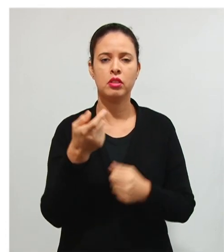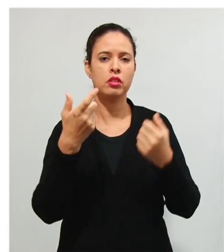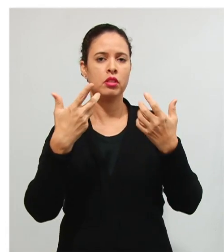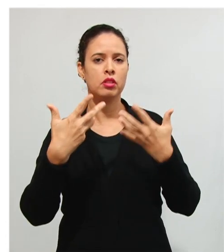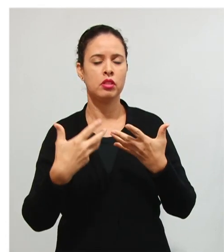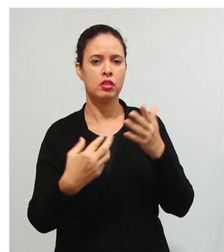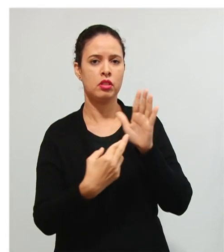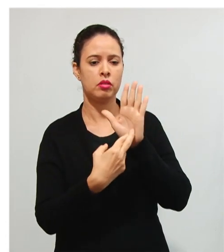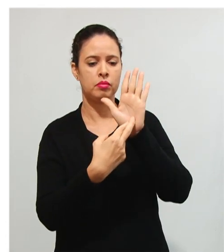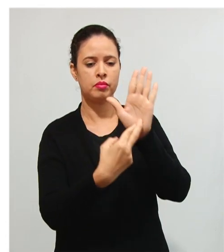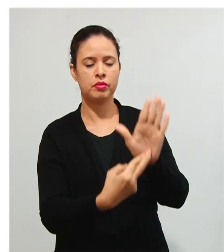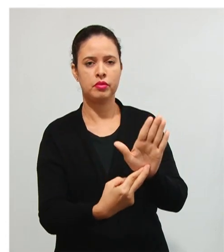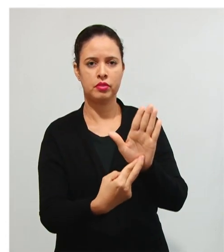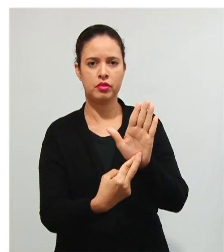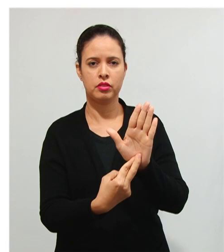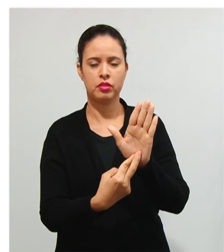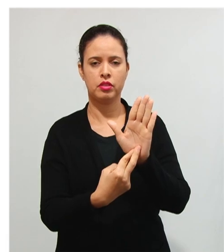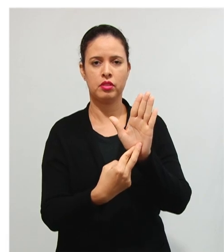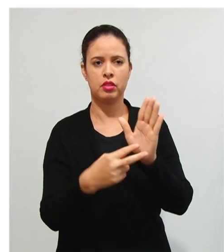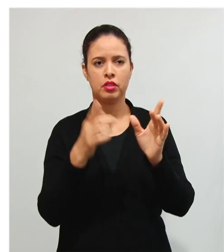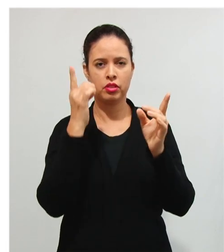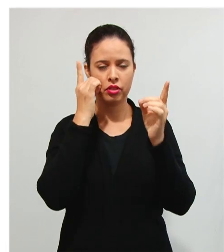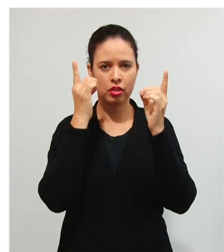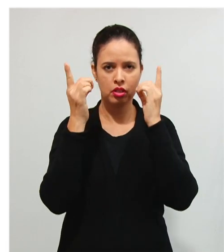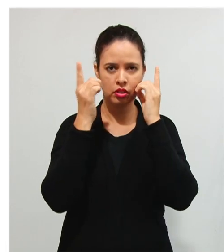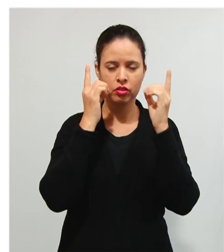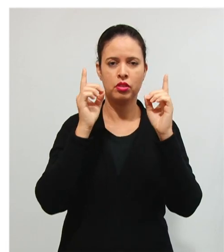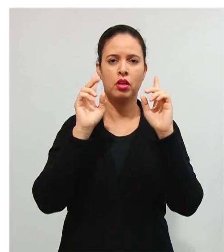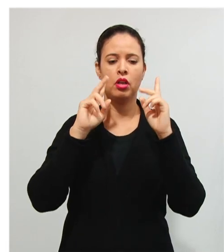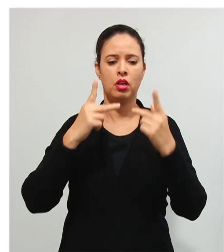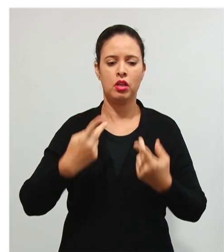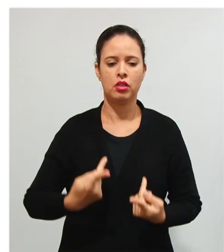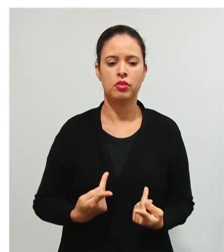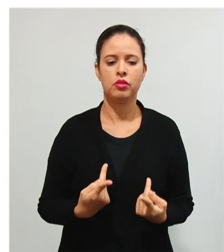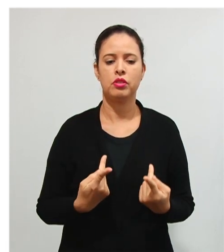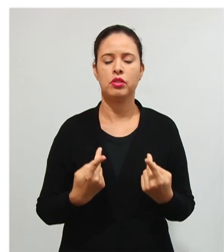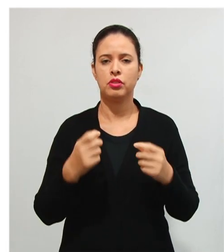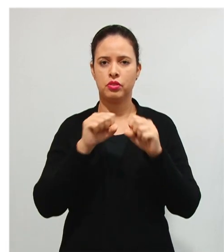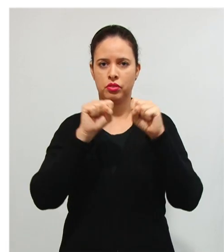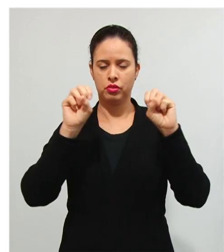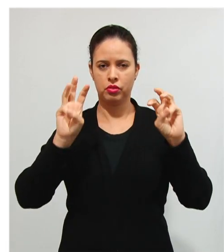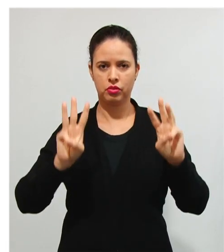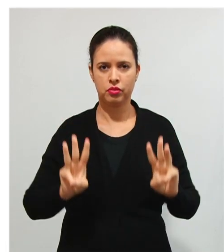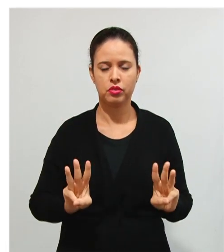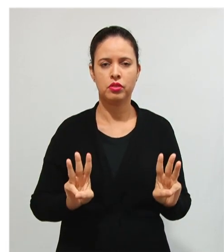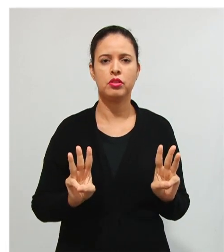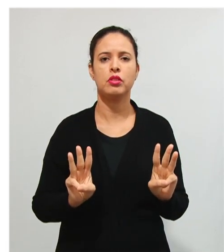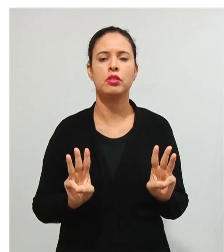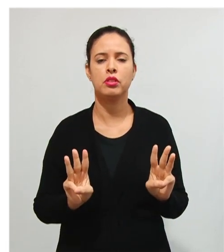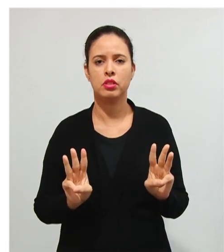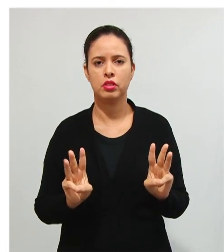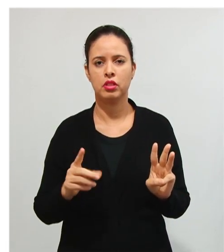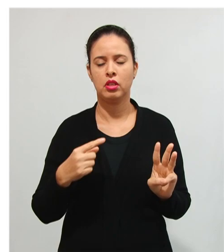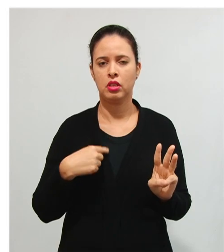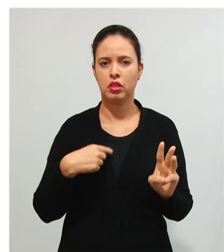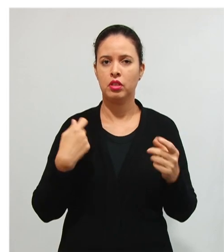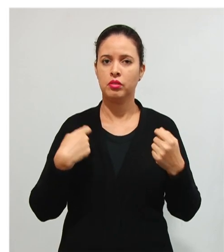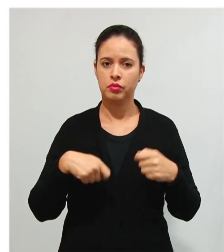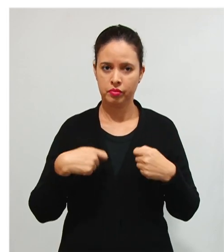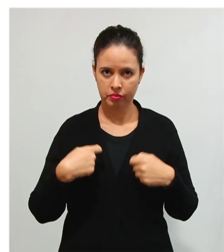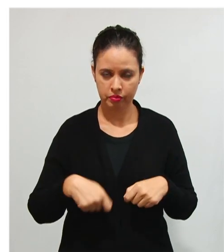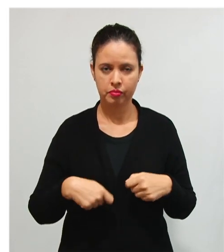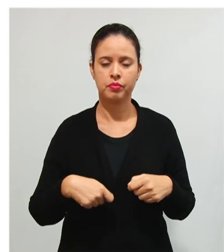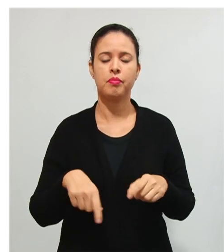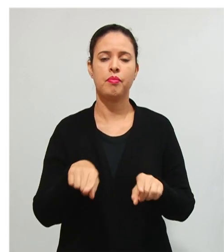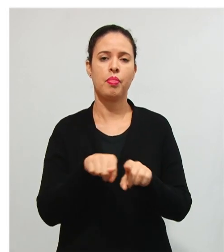da representação de dados por meio de hardware e software. Eu preciso de um hardware, uma peça para movimentar esse robô,